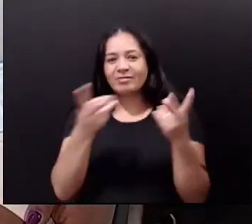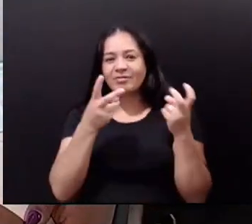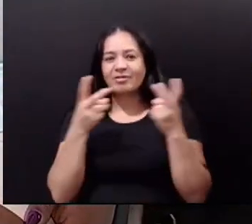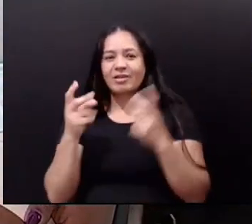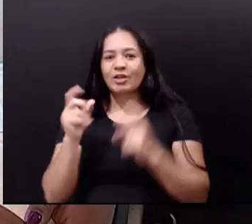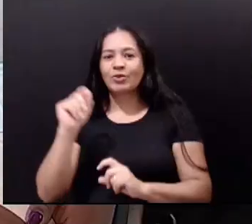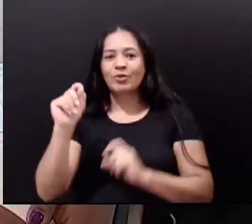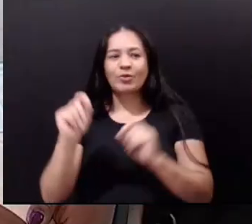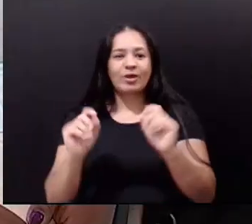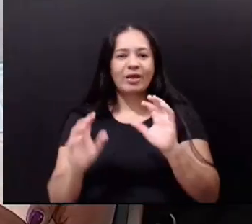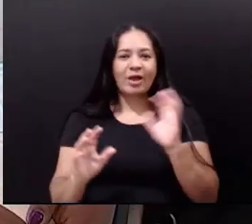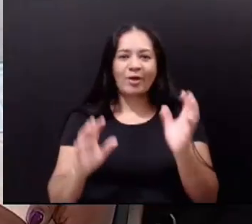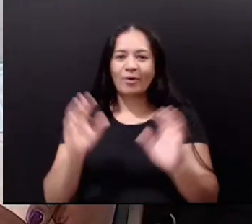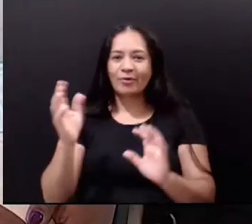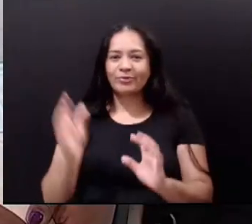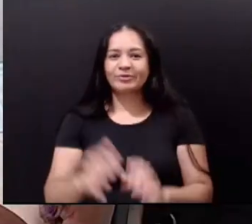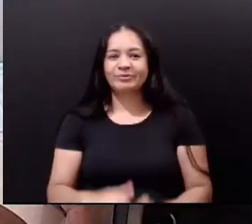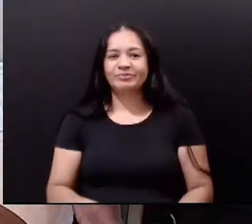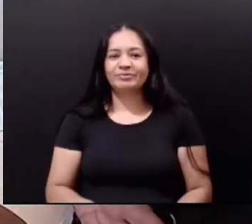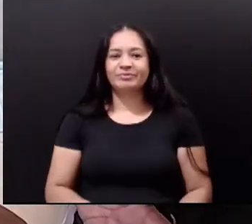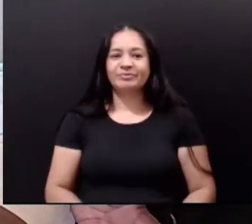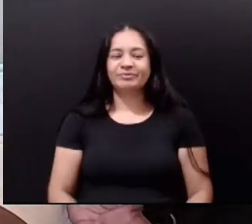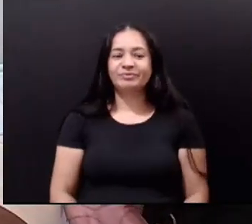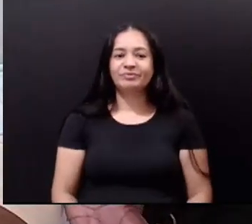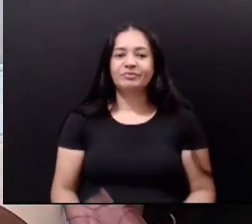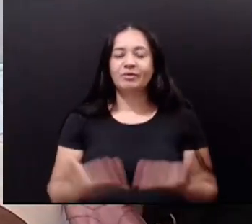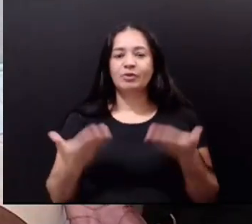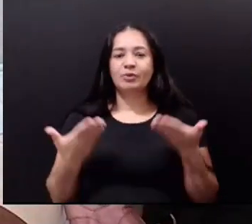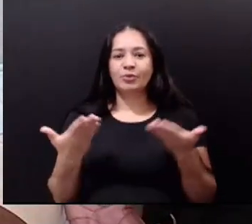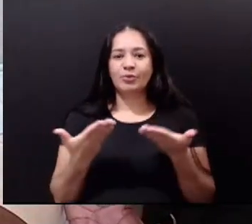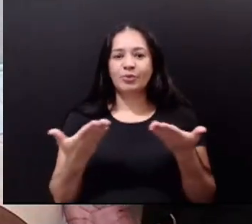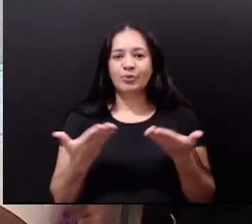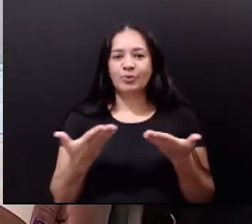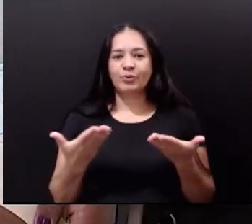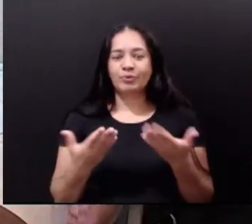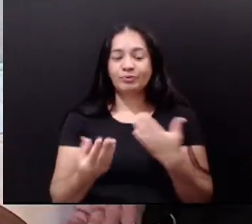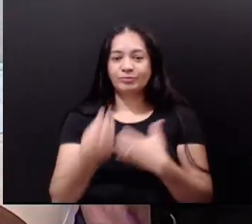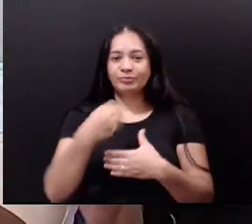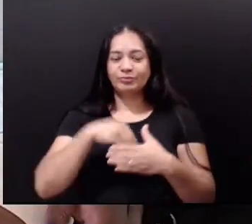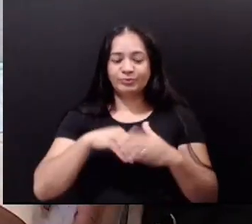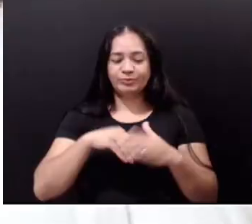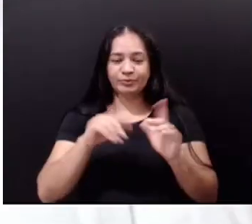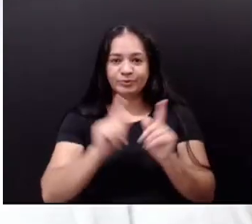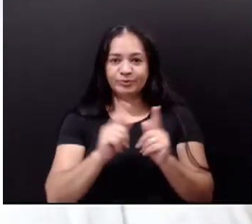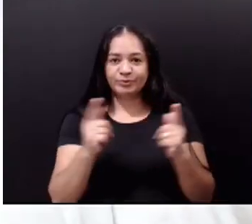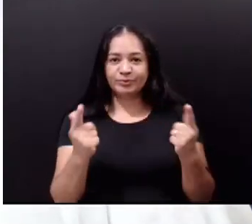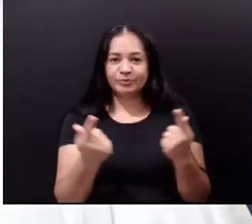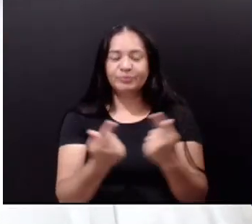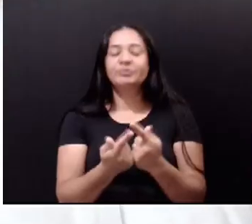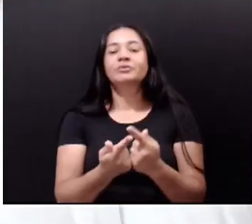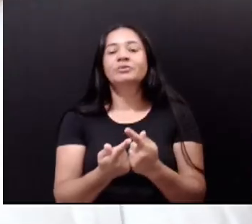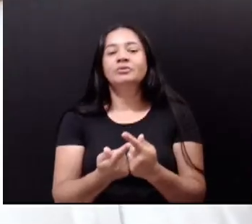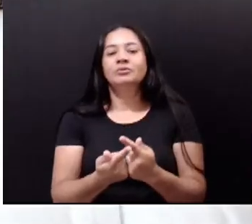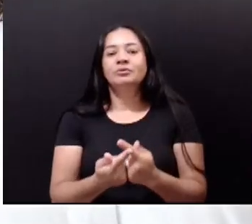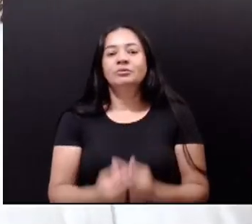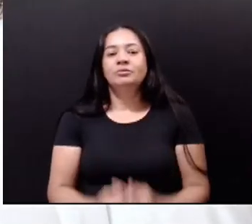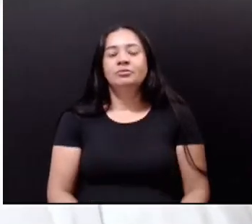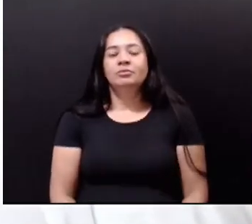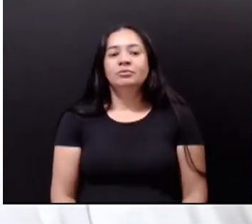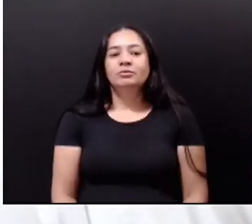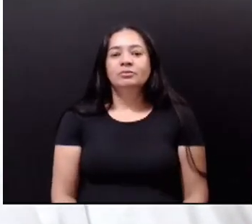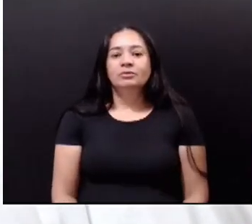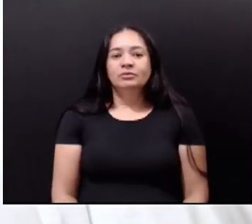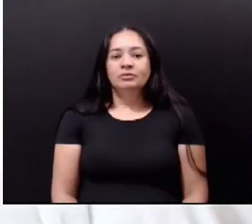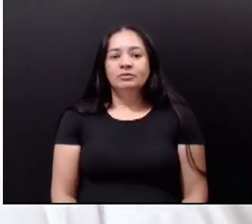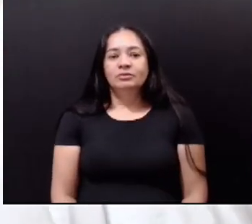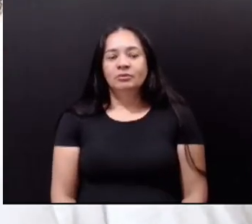jeito, né? Hoje, atualmente, dentro da nossa equipe, né, aqui no Guaraçaí e no Jardim Santana, que são os 2